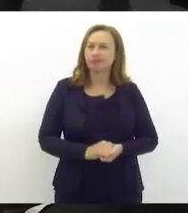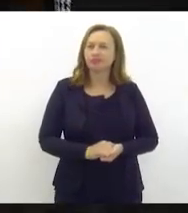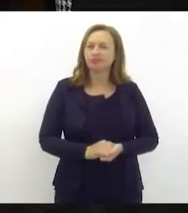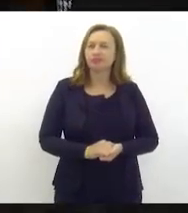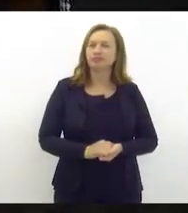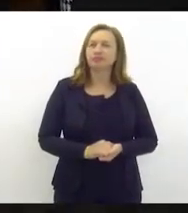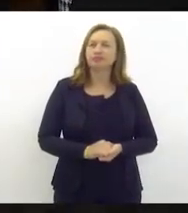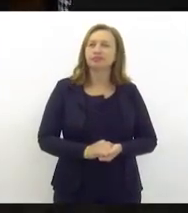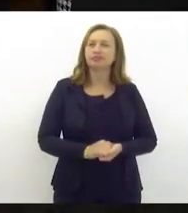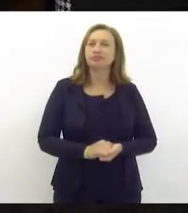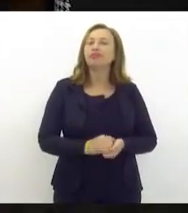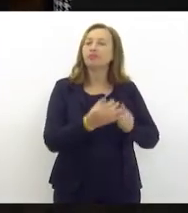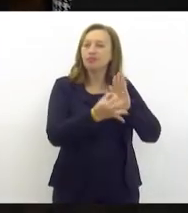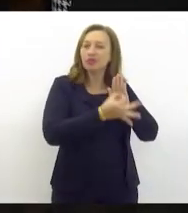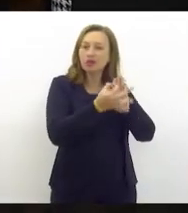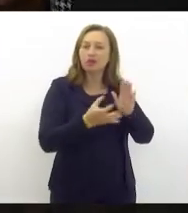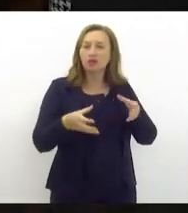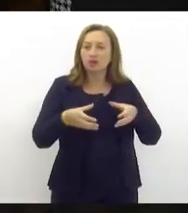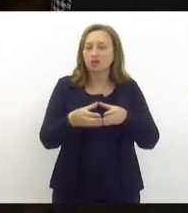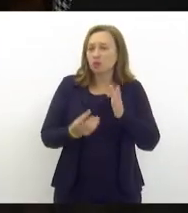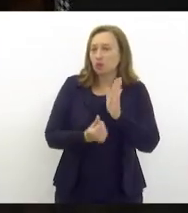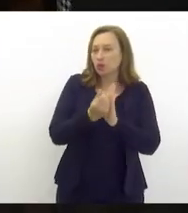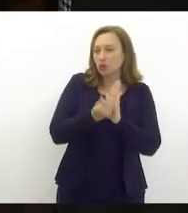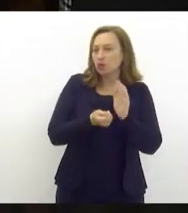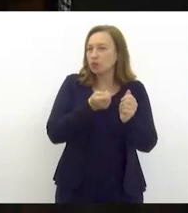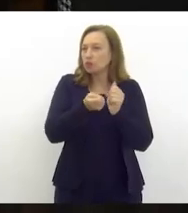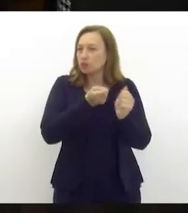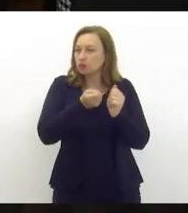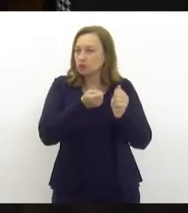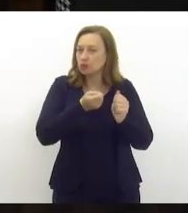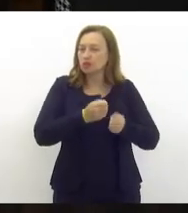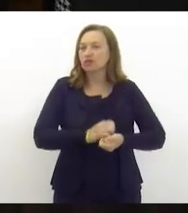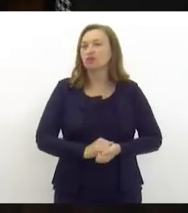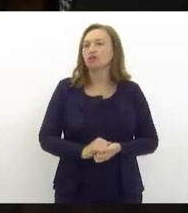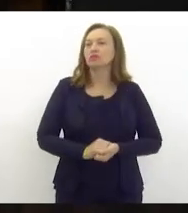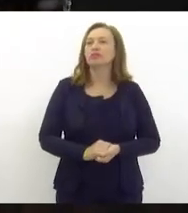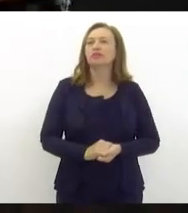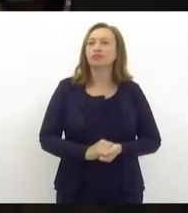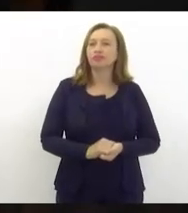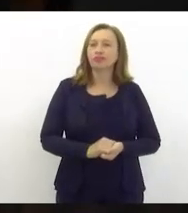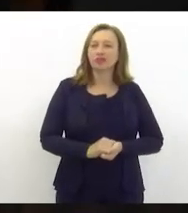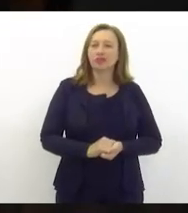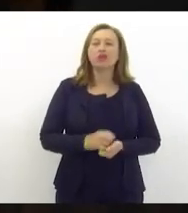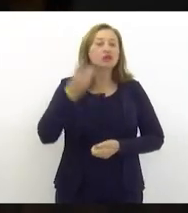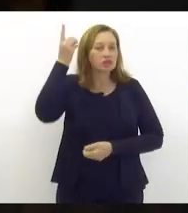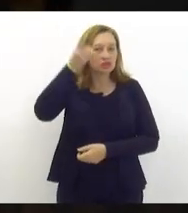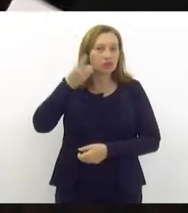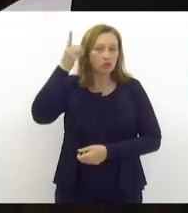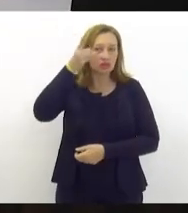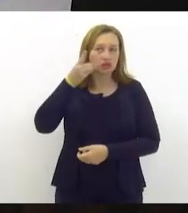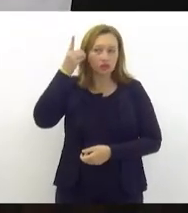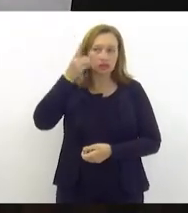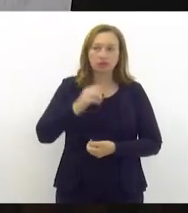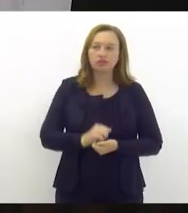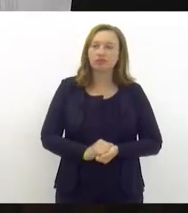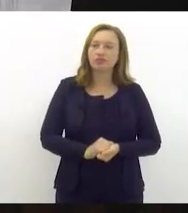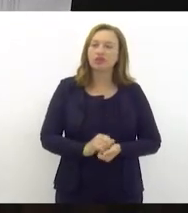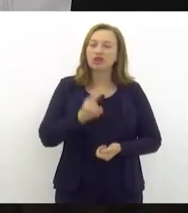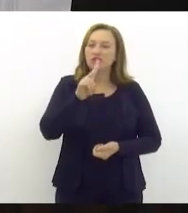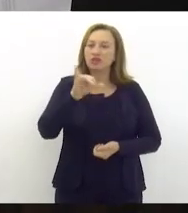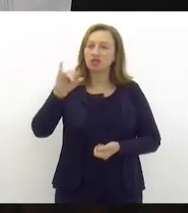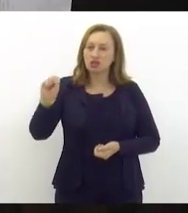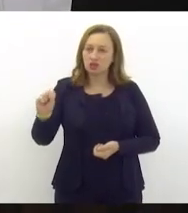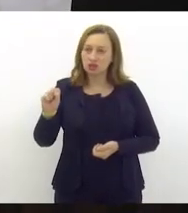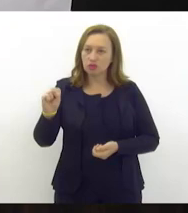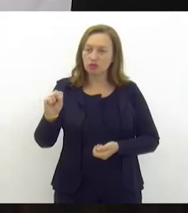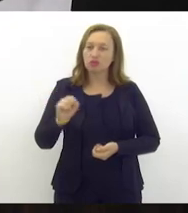Para emitir parecer pela Comissão de Orçamento, Finanças, Fiscalização Financeira e Controle, deputado Vinícius